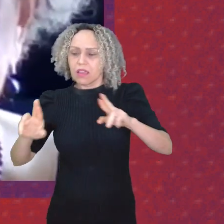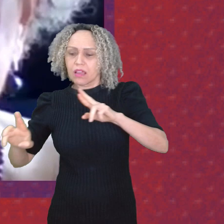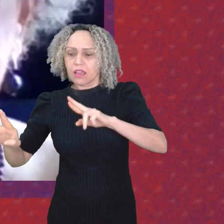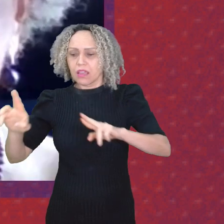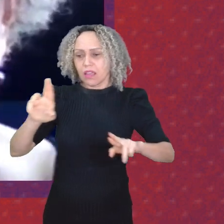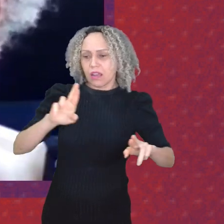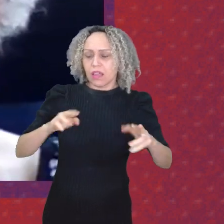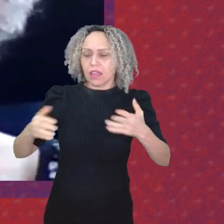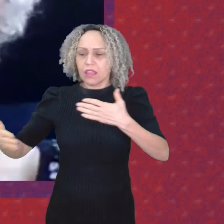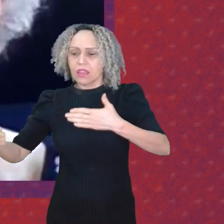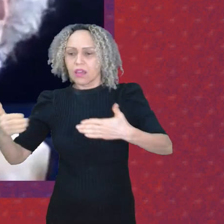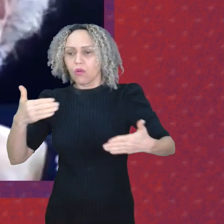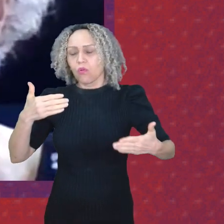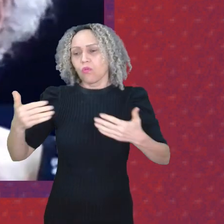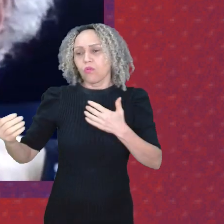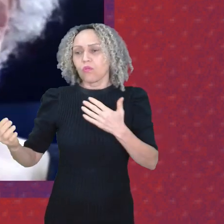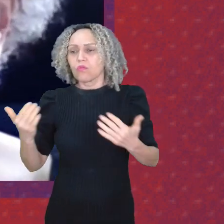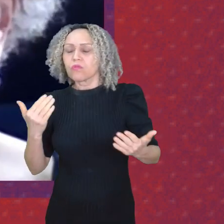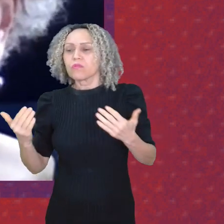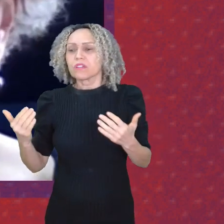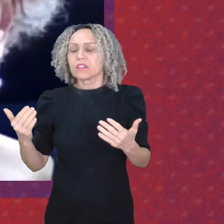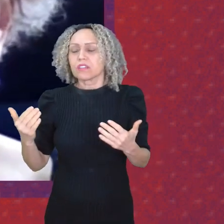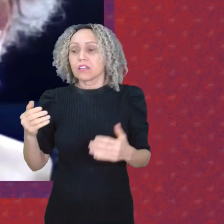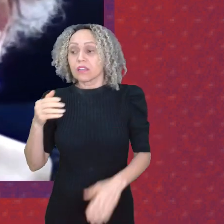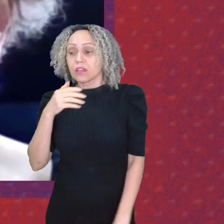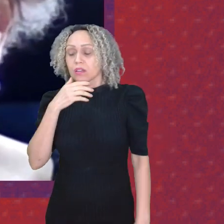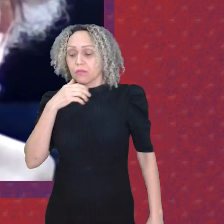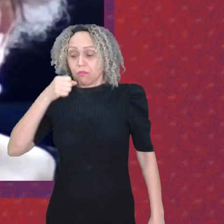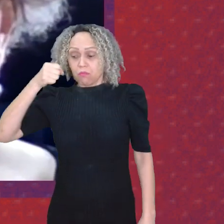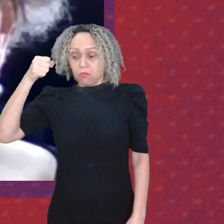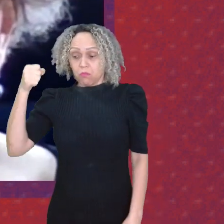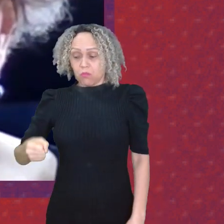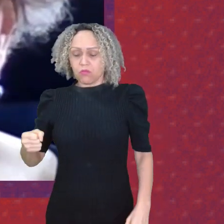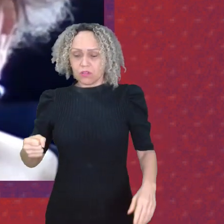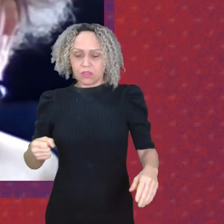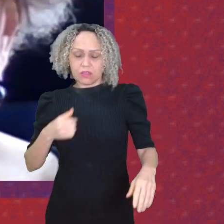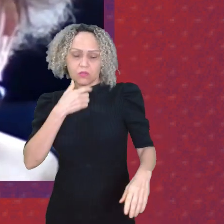nós estamos falando em poder.